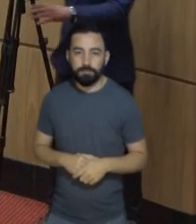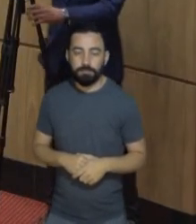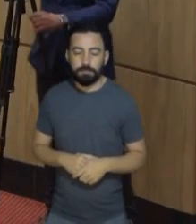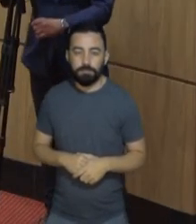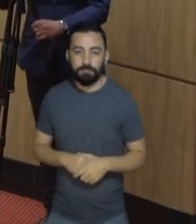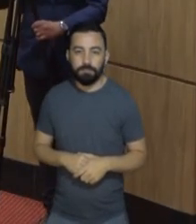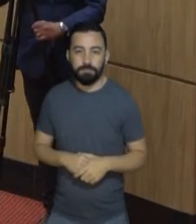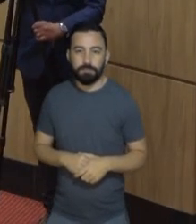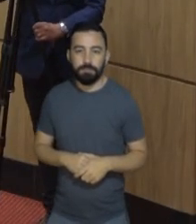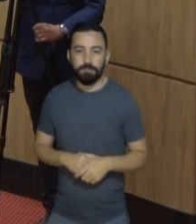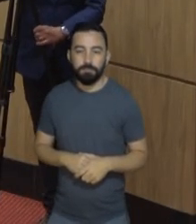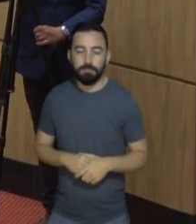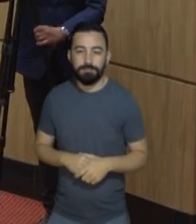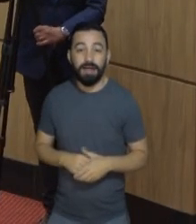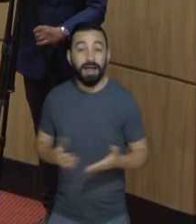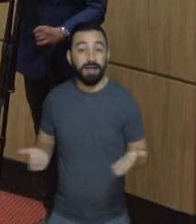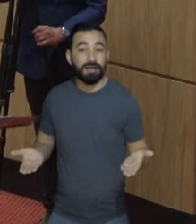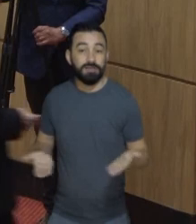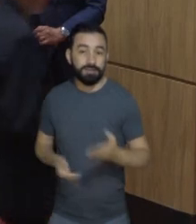E já de imediato,